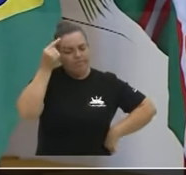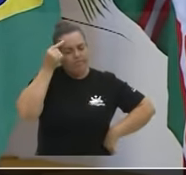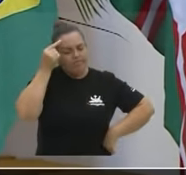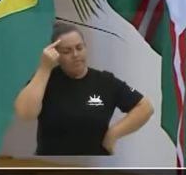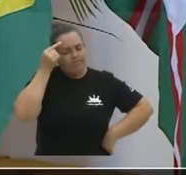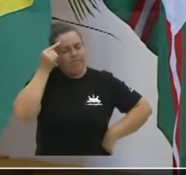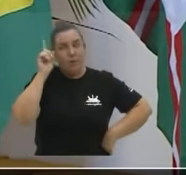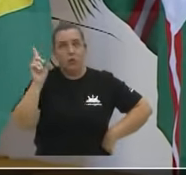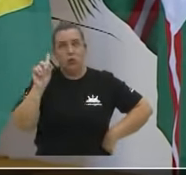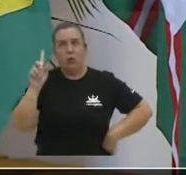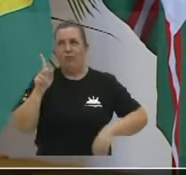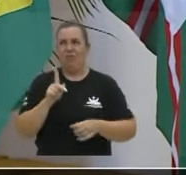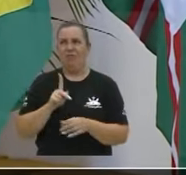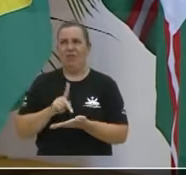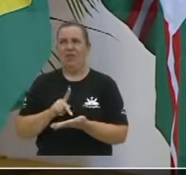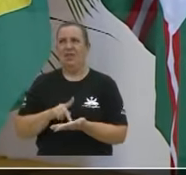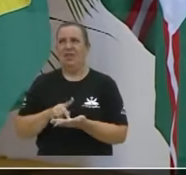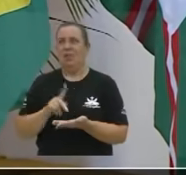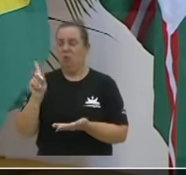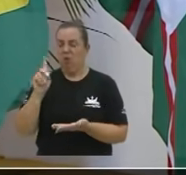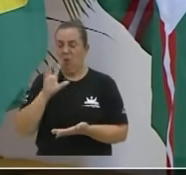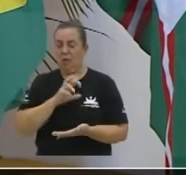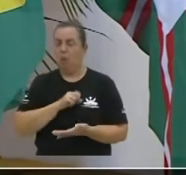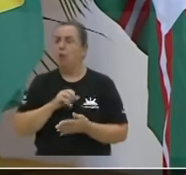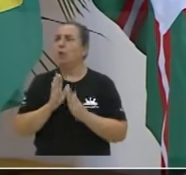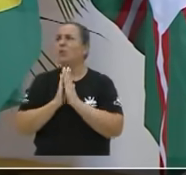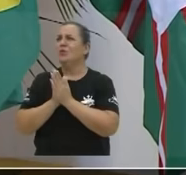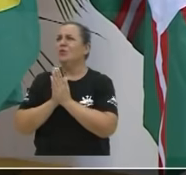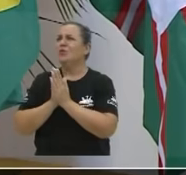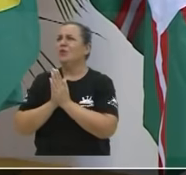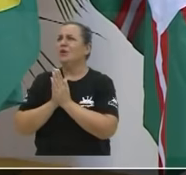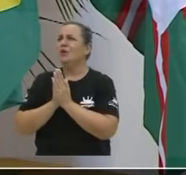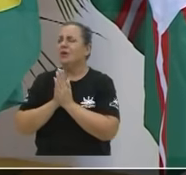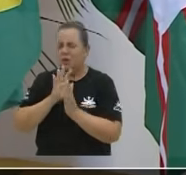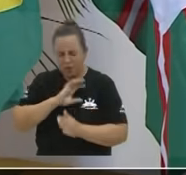secundárias não são reais, me converta, Senhor.